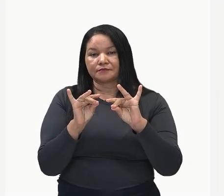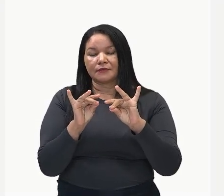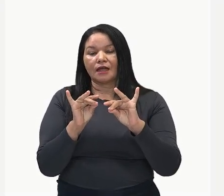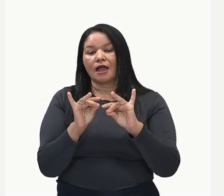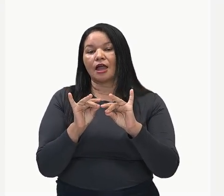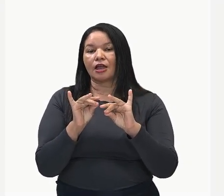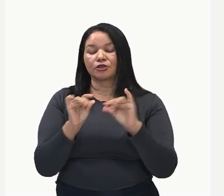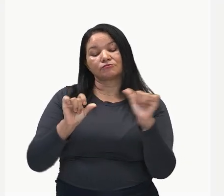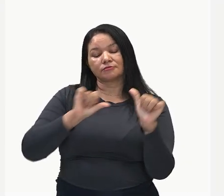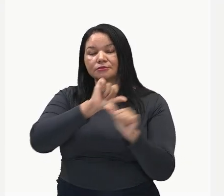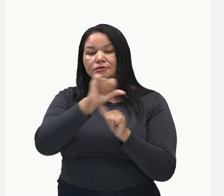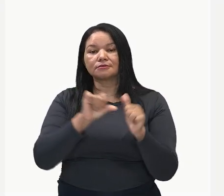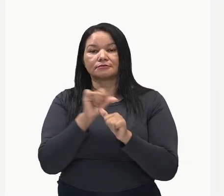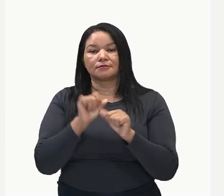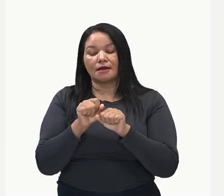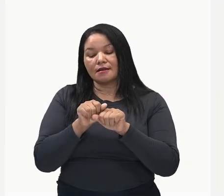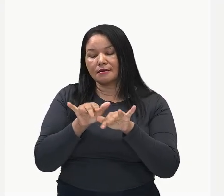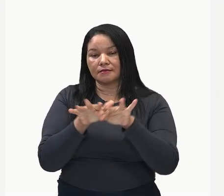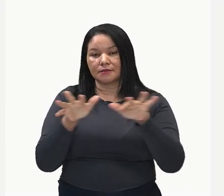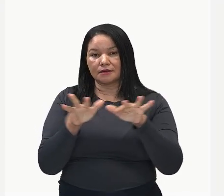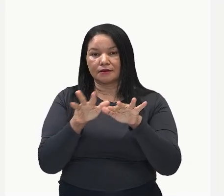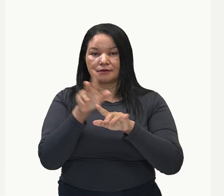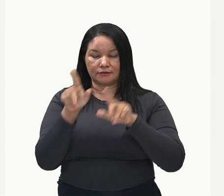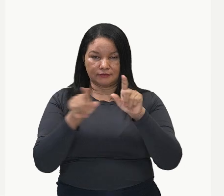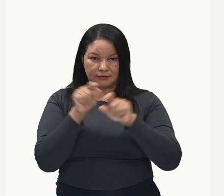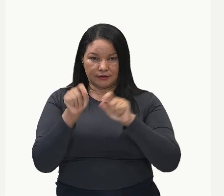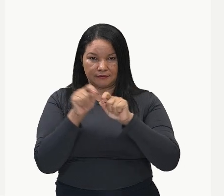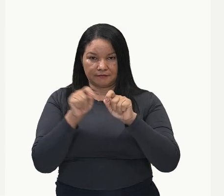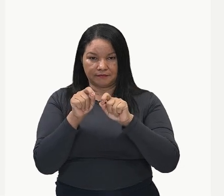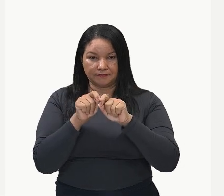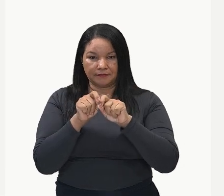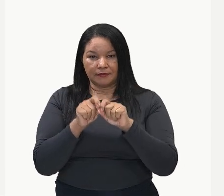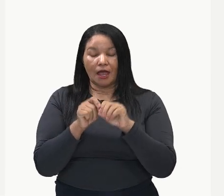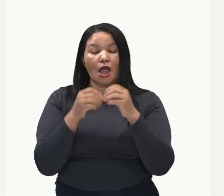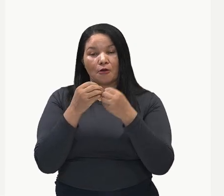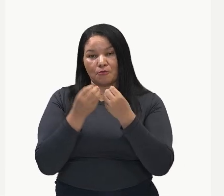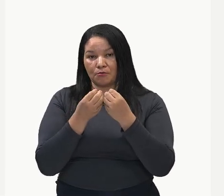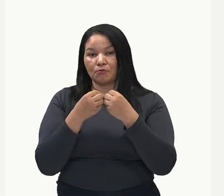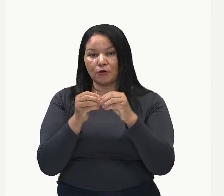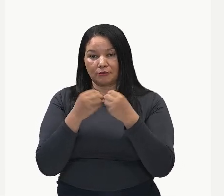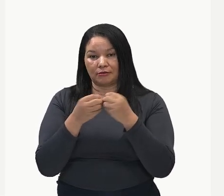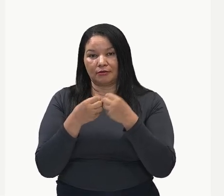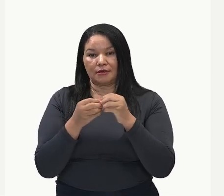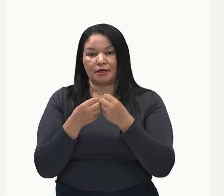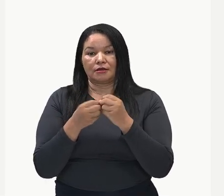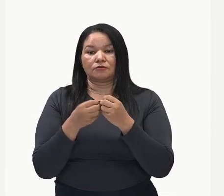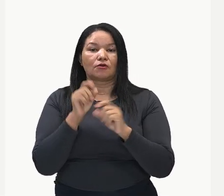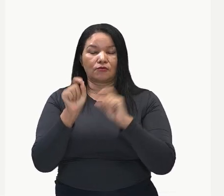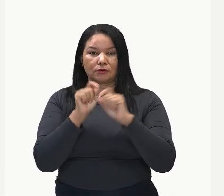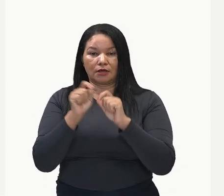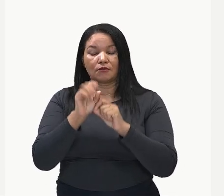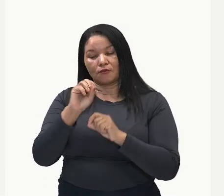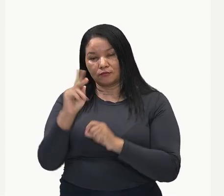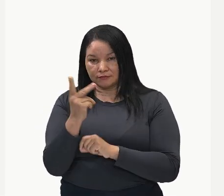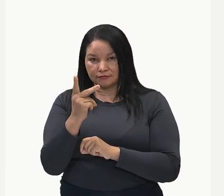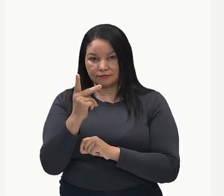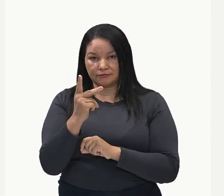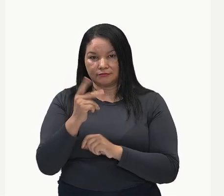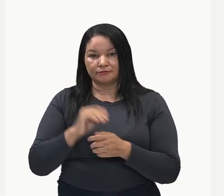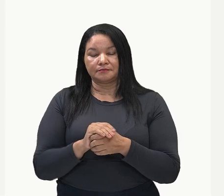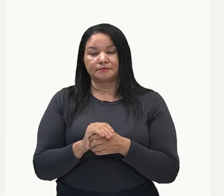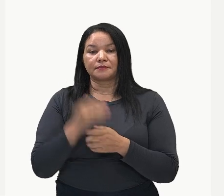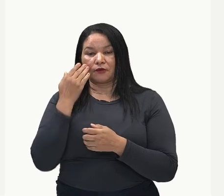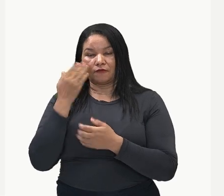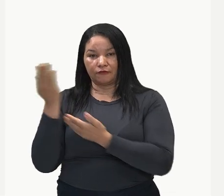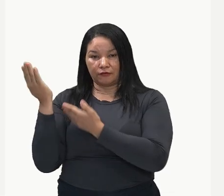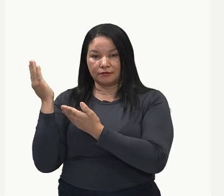água, elas vão liberar uma molécula chamada hidroxila. Né? A hidroxila nada